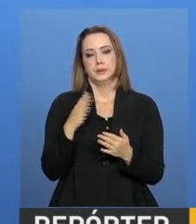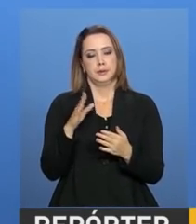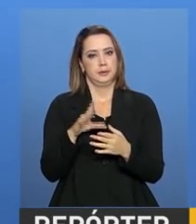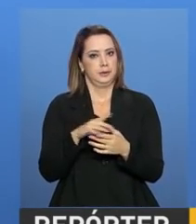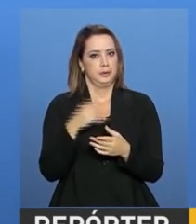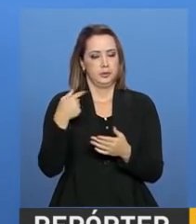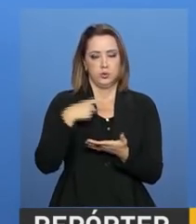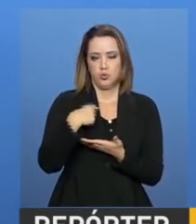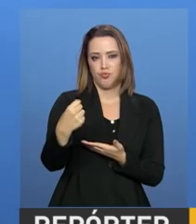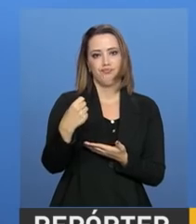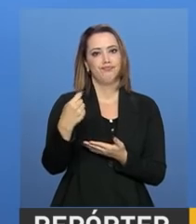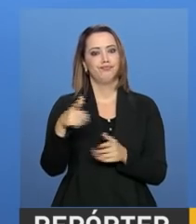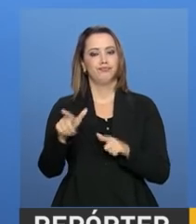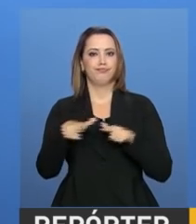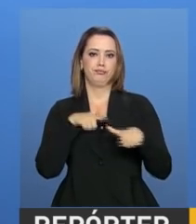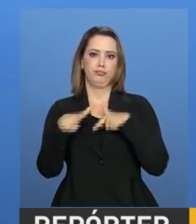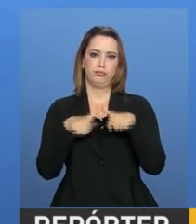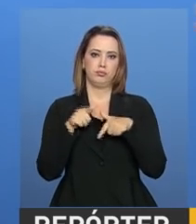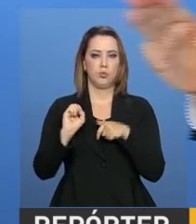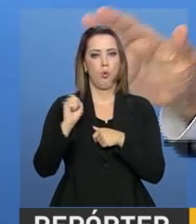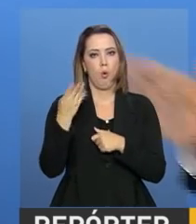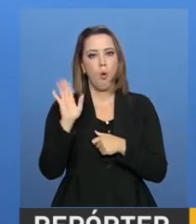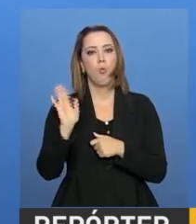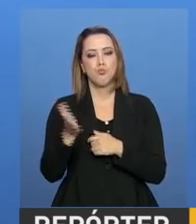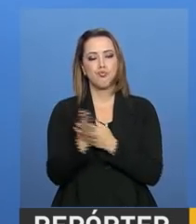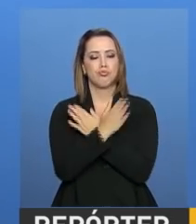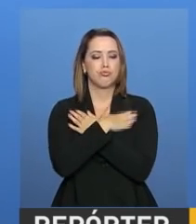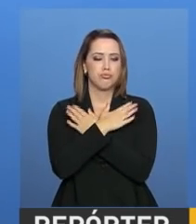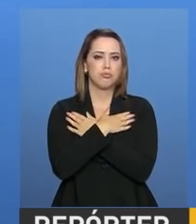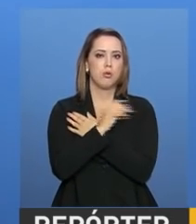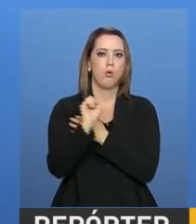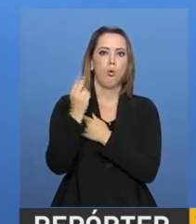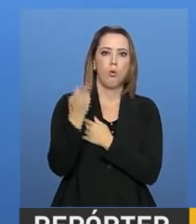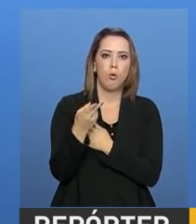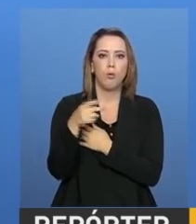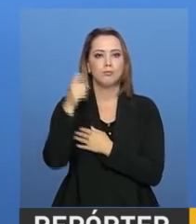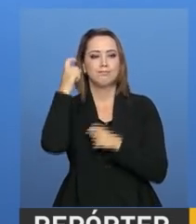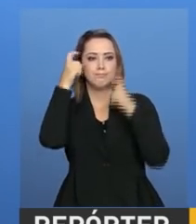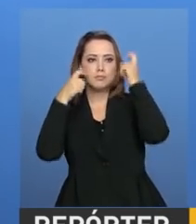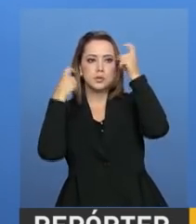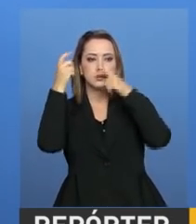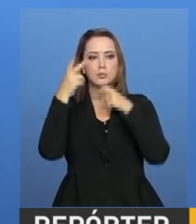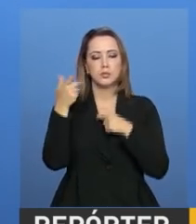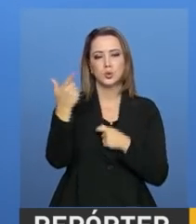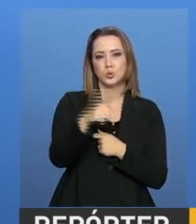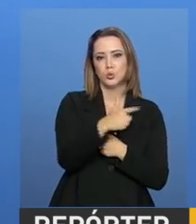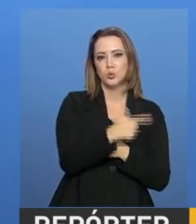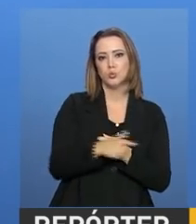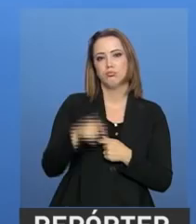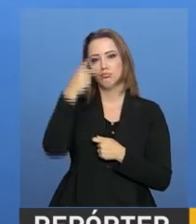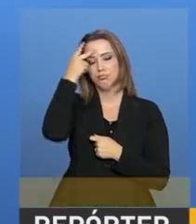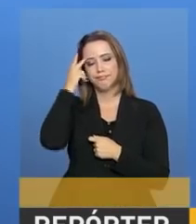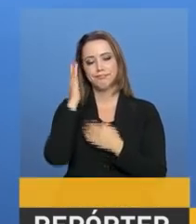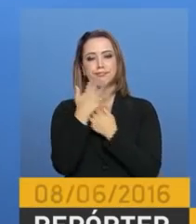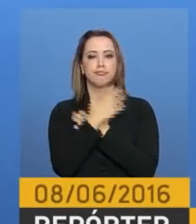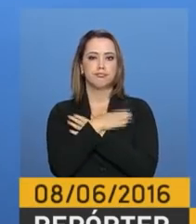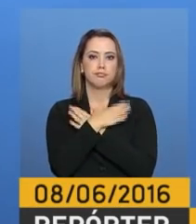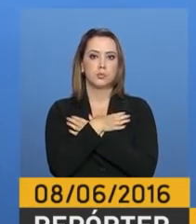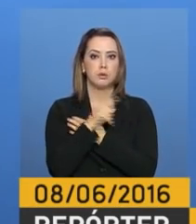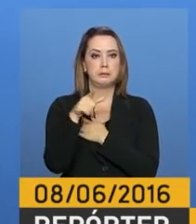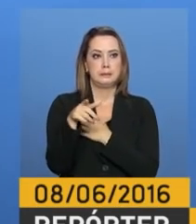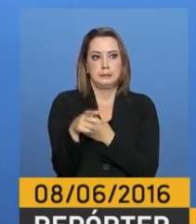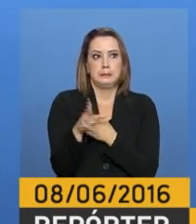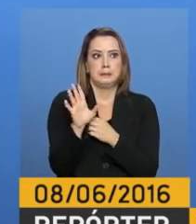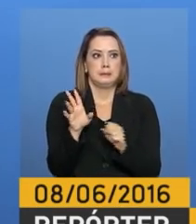ou já tinha perdido o emprego ou preocupado com um parente tinha perdido emprego Então esse cidadão essa cidadão estava na